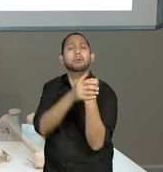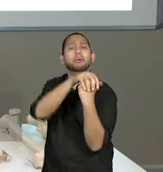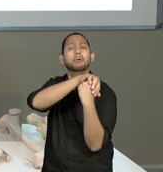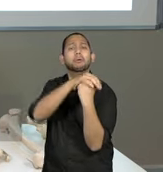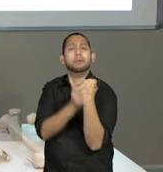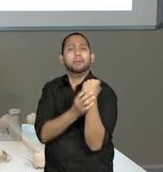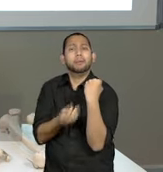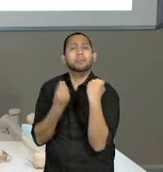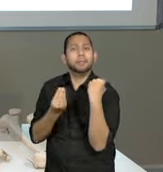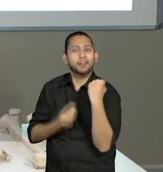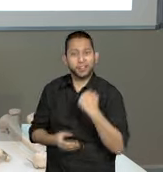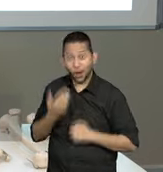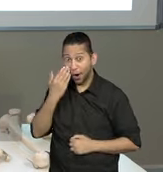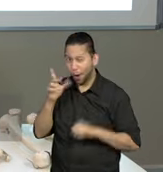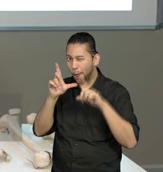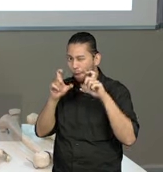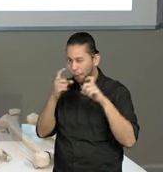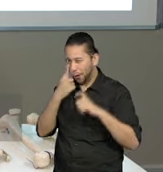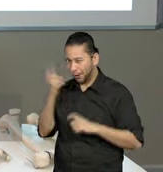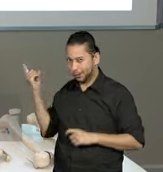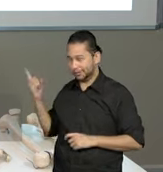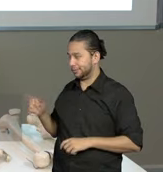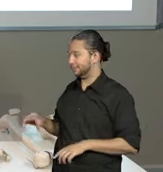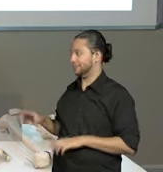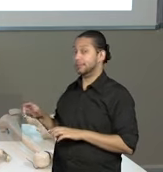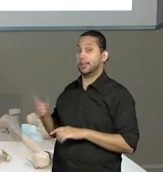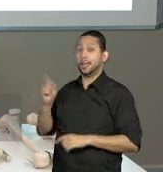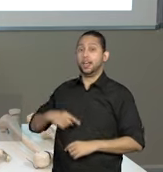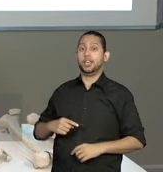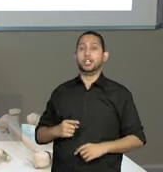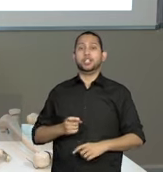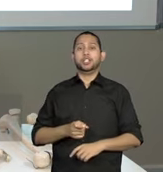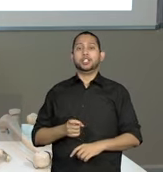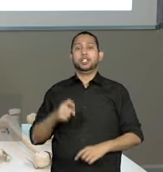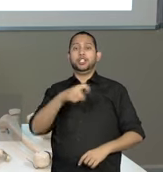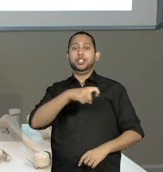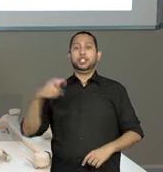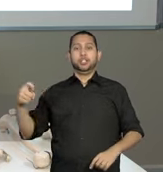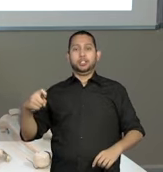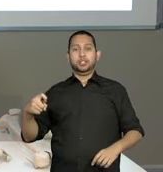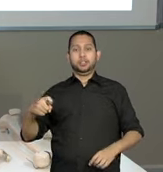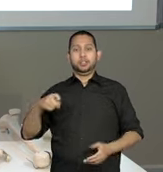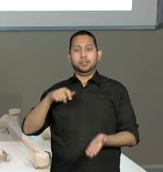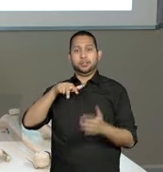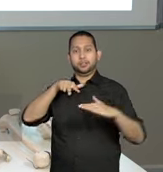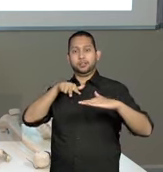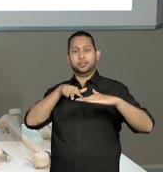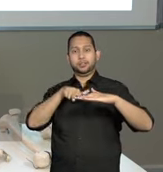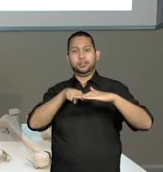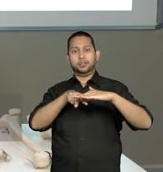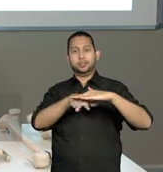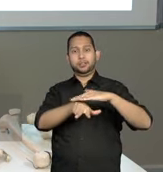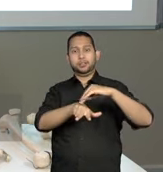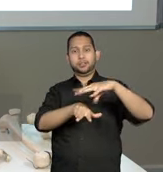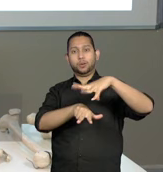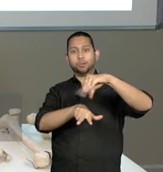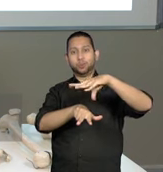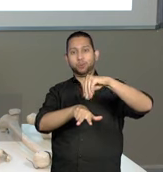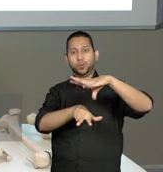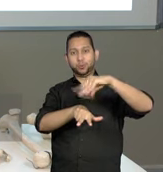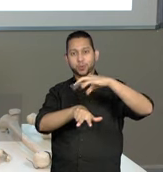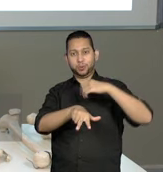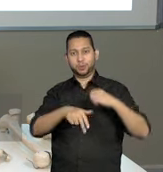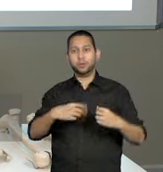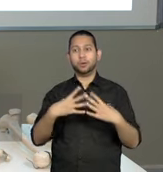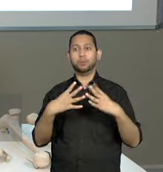está aparecendo aqui numa radiografia, tá? Essa parte mais clara aqui, ó, mais